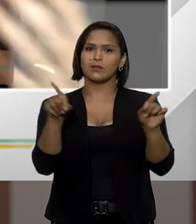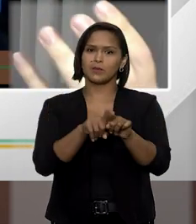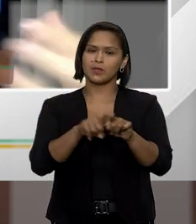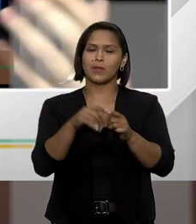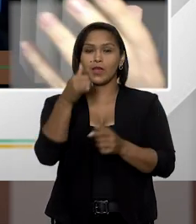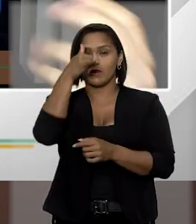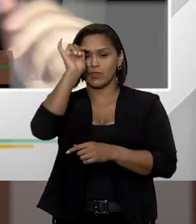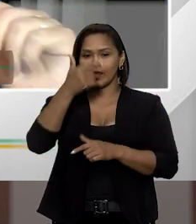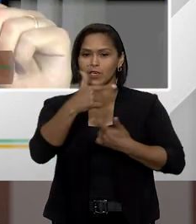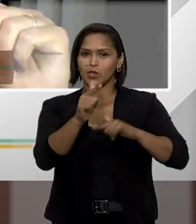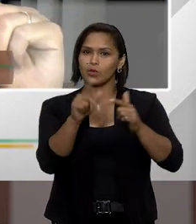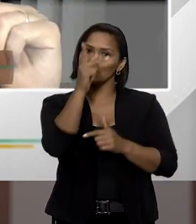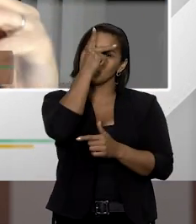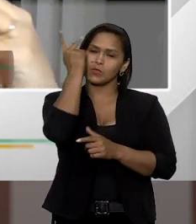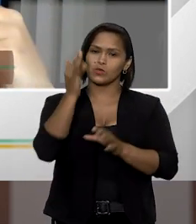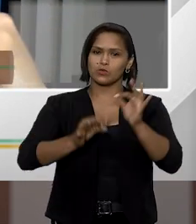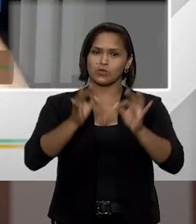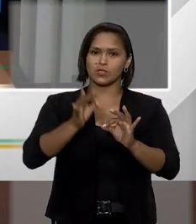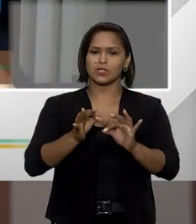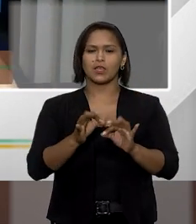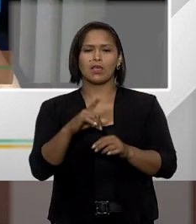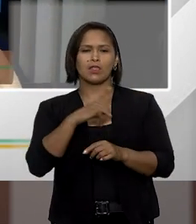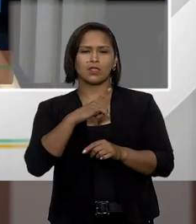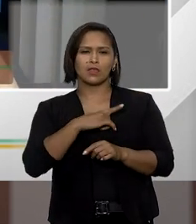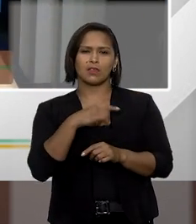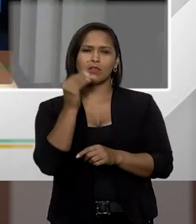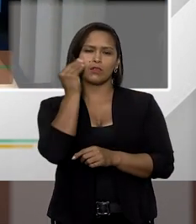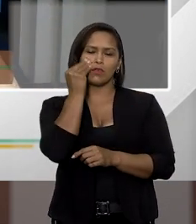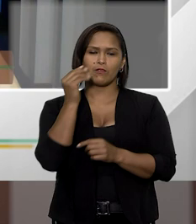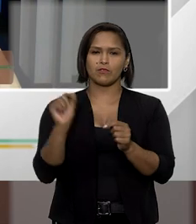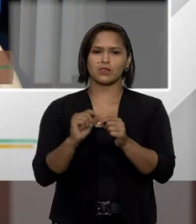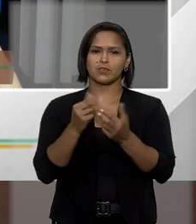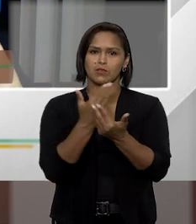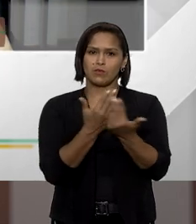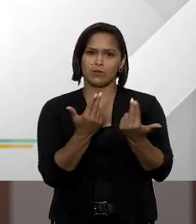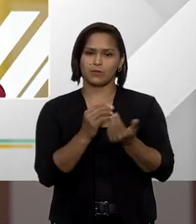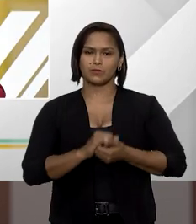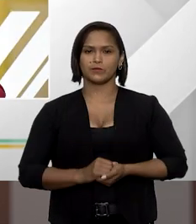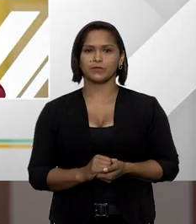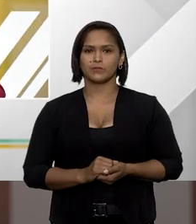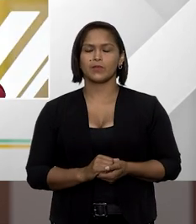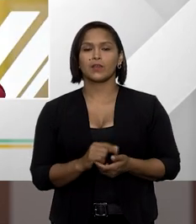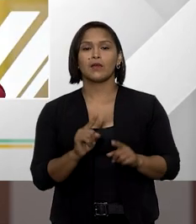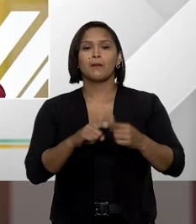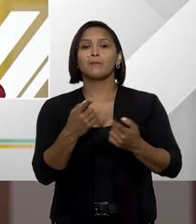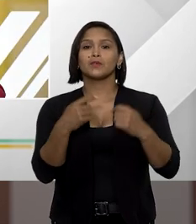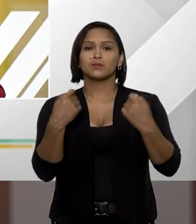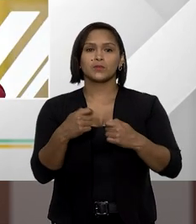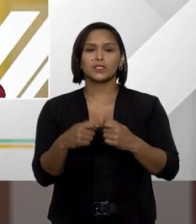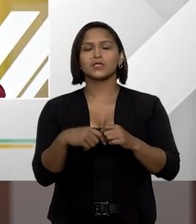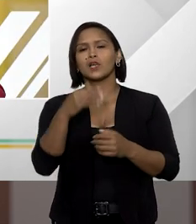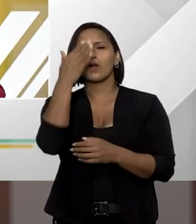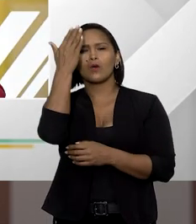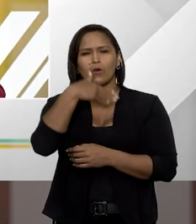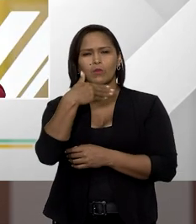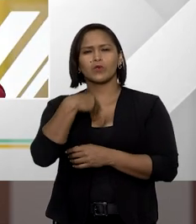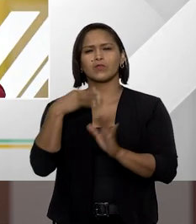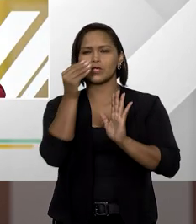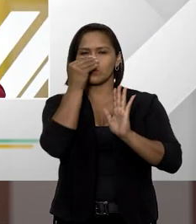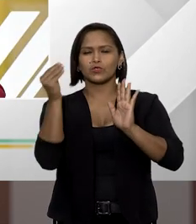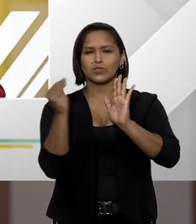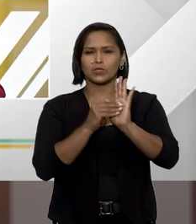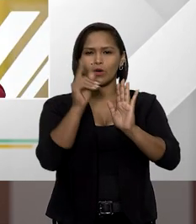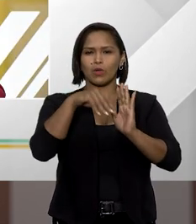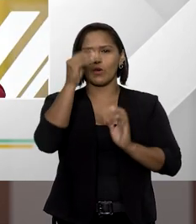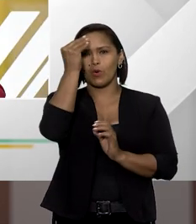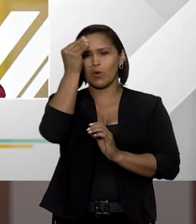também evitar que outras pessoas se aventurem em constituir empresas com semelhante objeto. Mas é necessário a comprovação de dolo ou